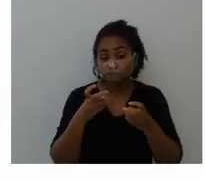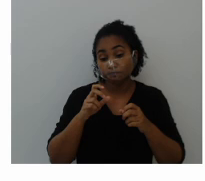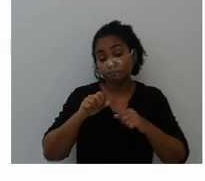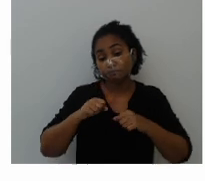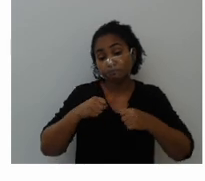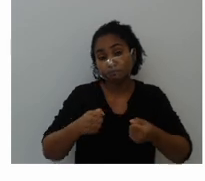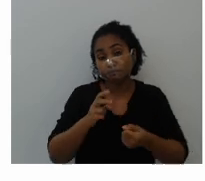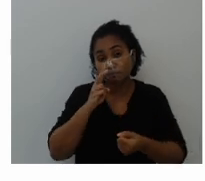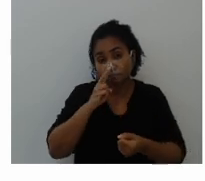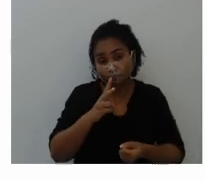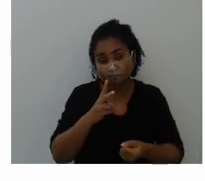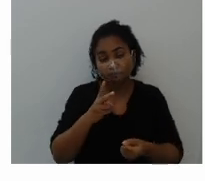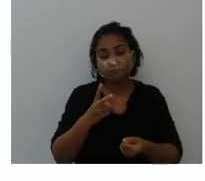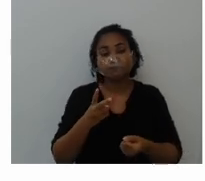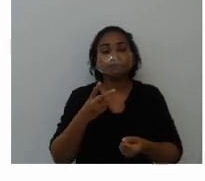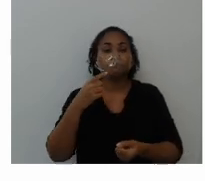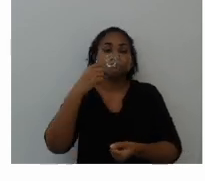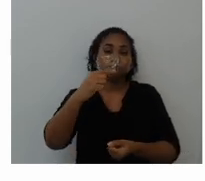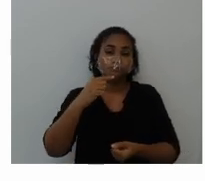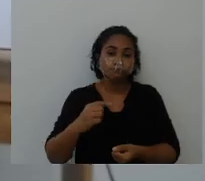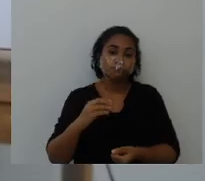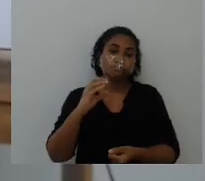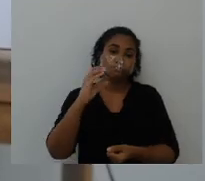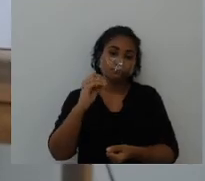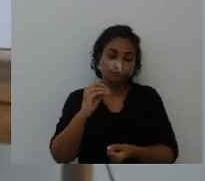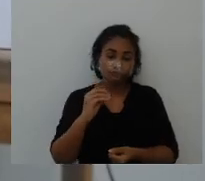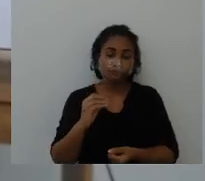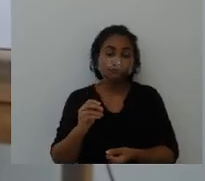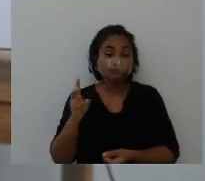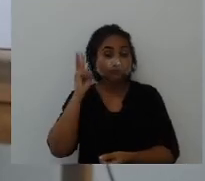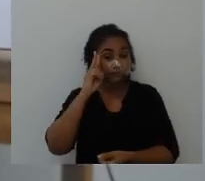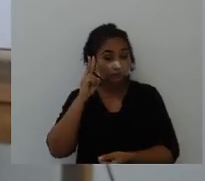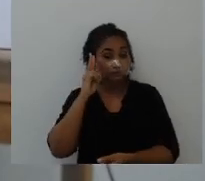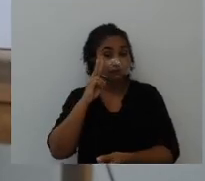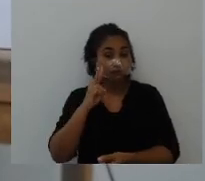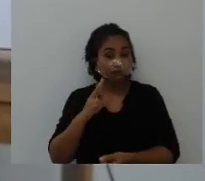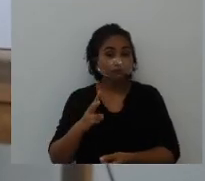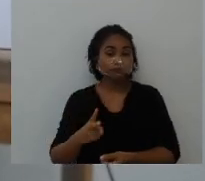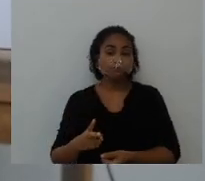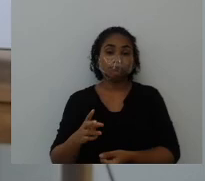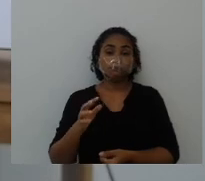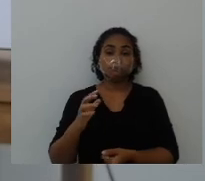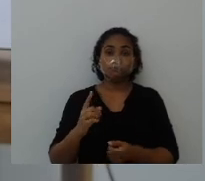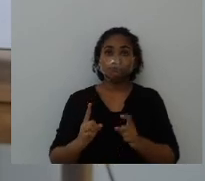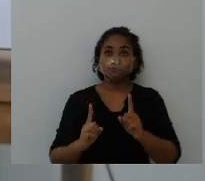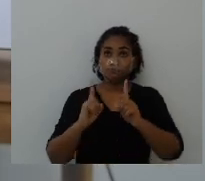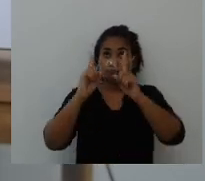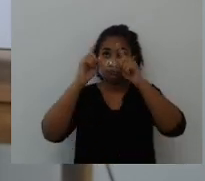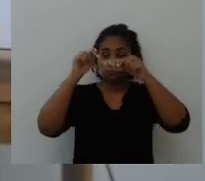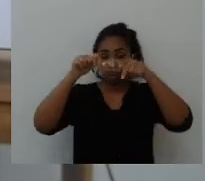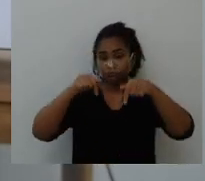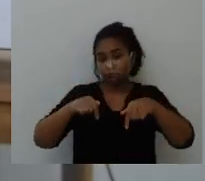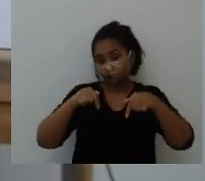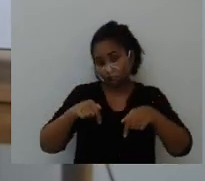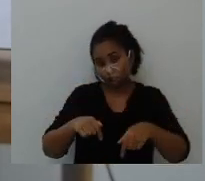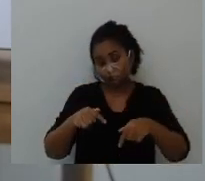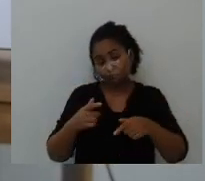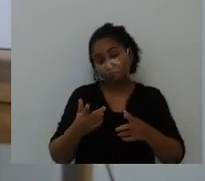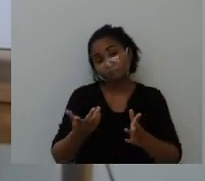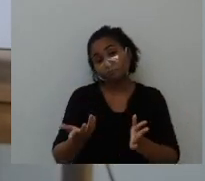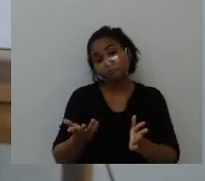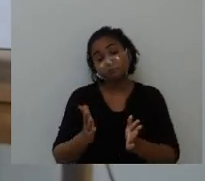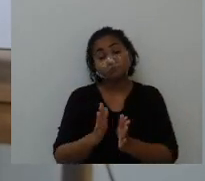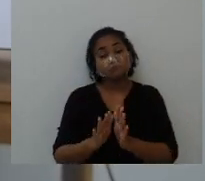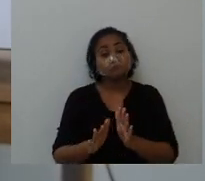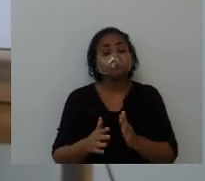eixos estão se anulando, tá certo? Lembre disso. Forças para cima, força ou forças para